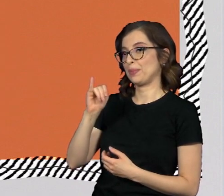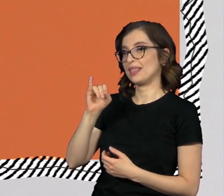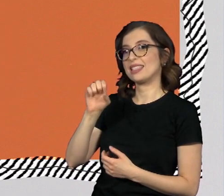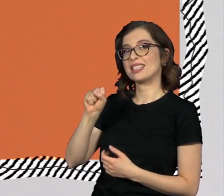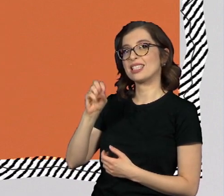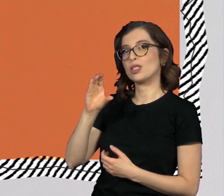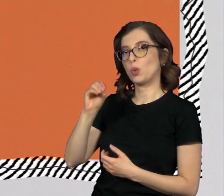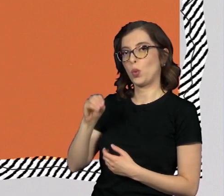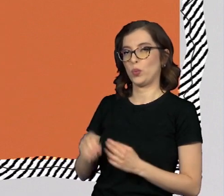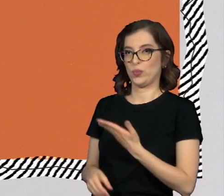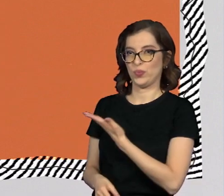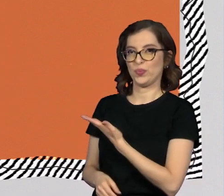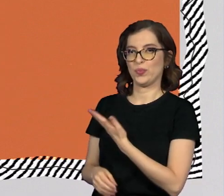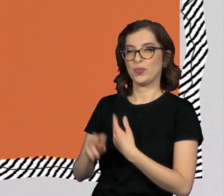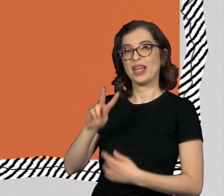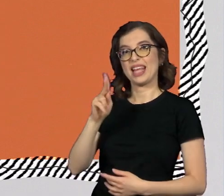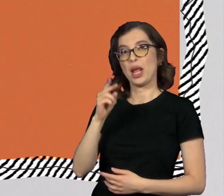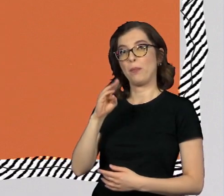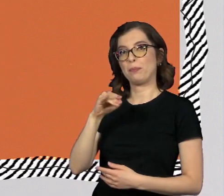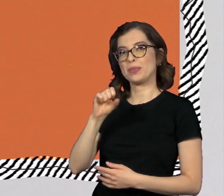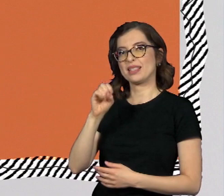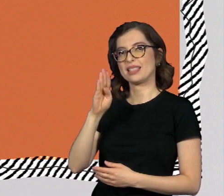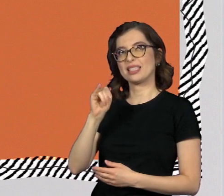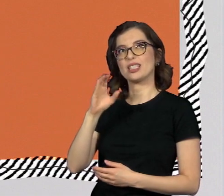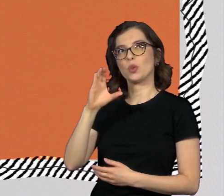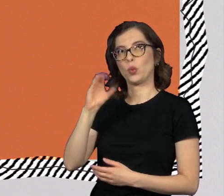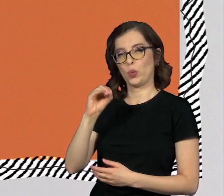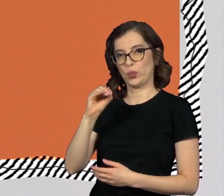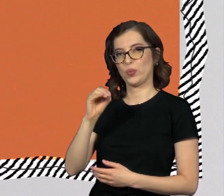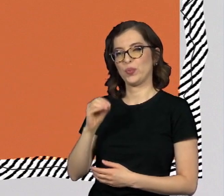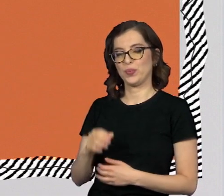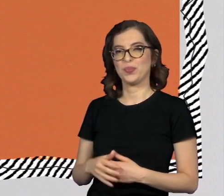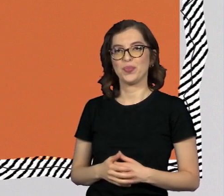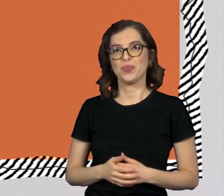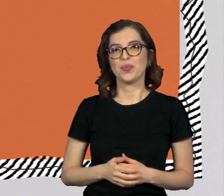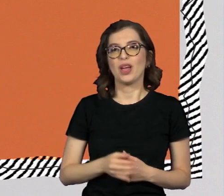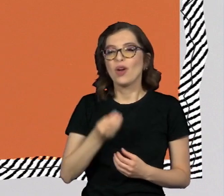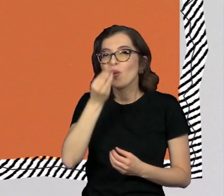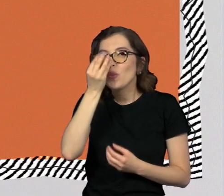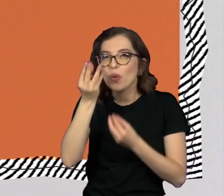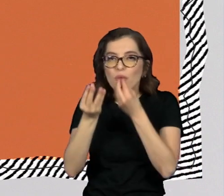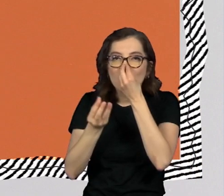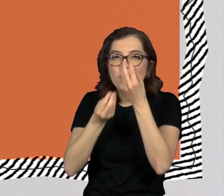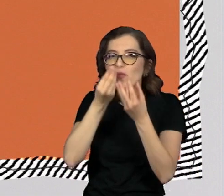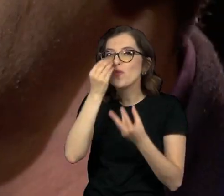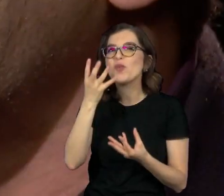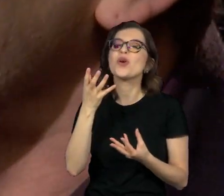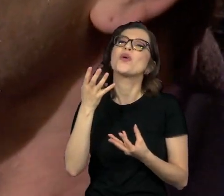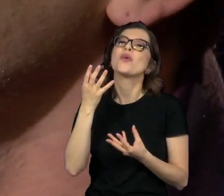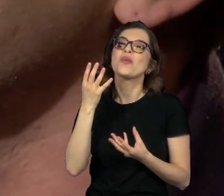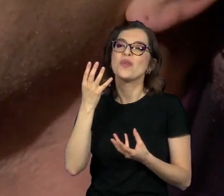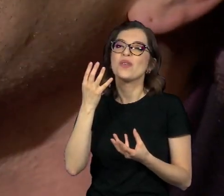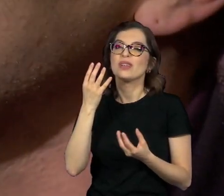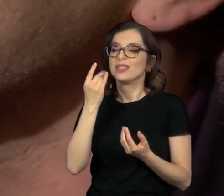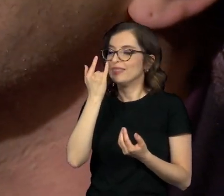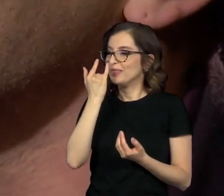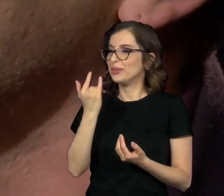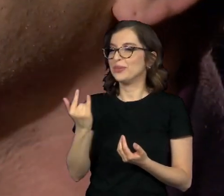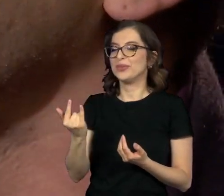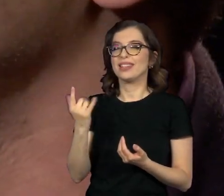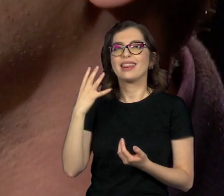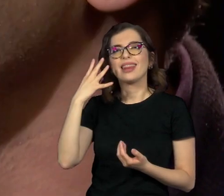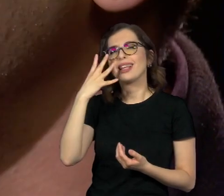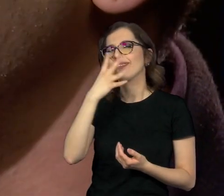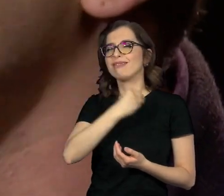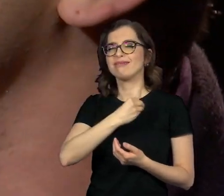cores, várias cores. E aquilo é uma imagem, uma flor tropical que me remete àquele lugar em particular,